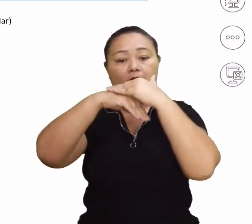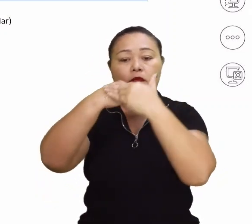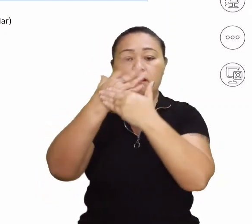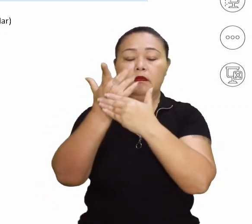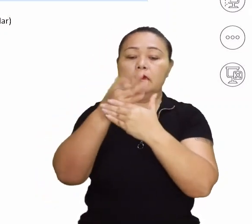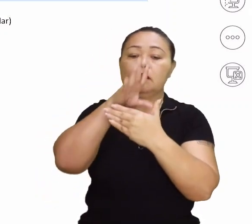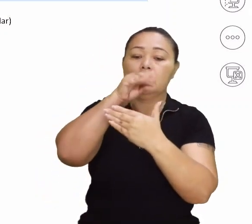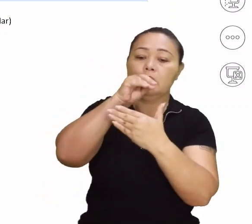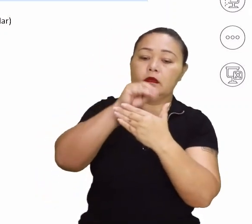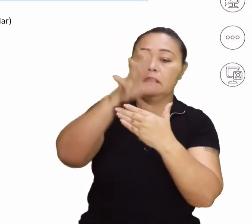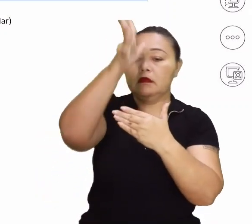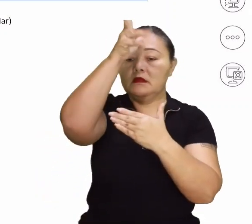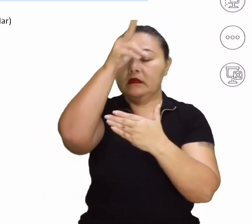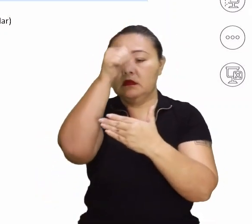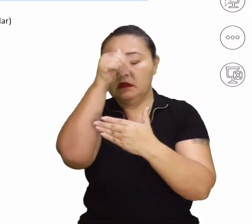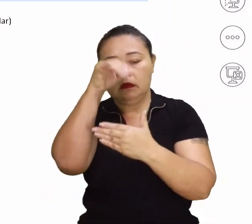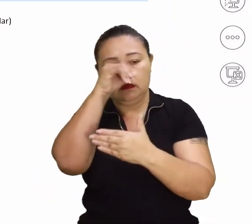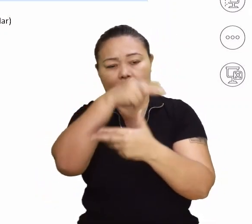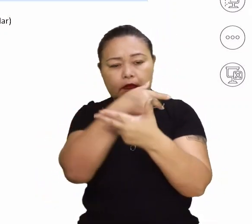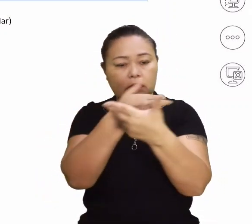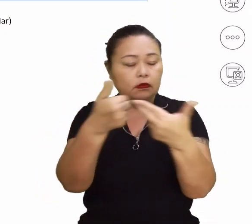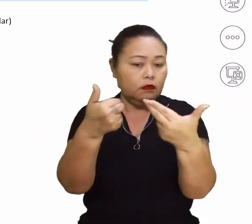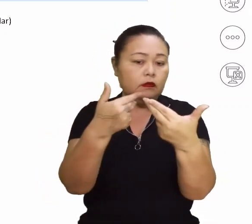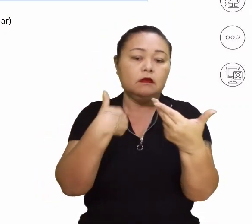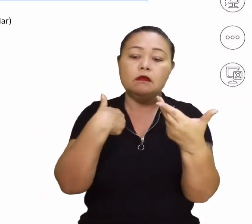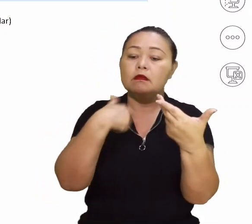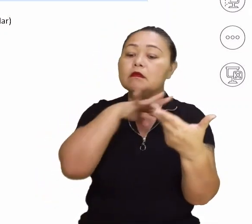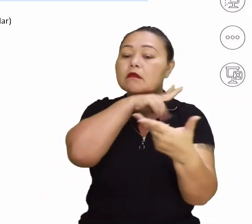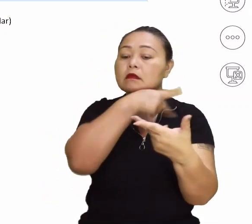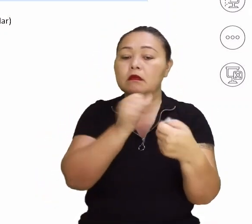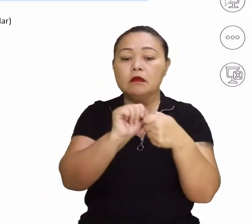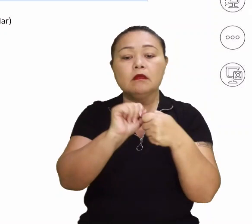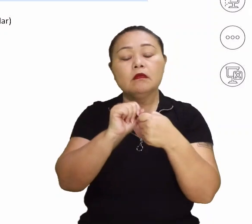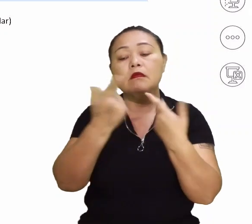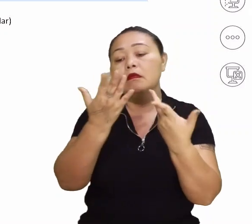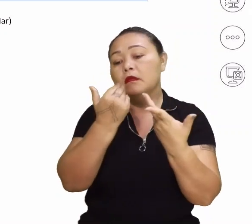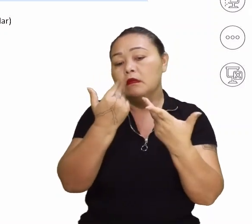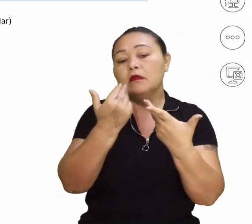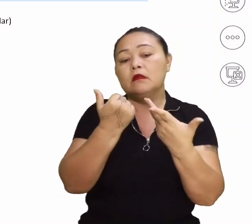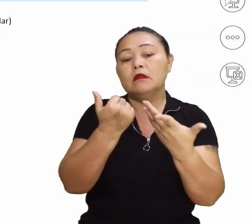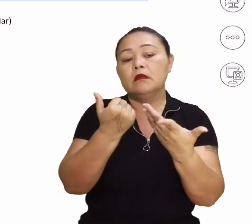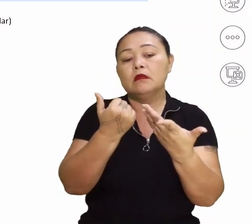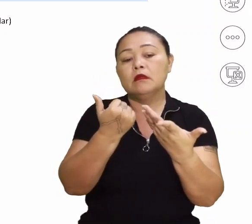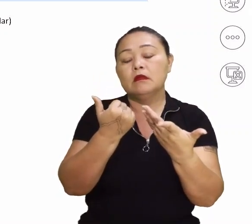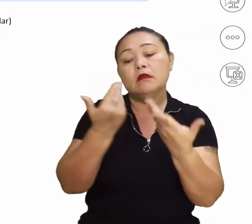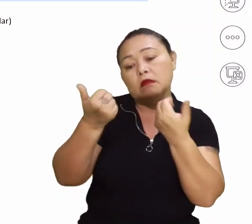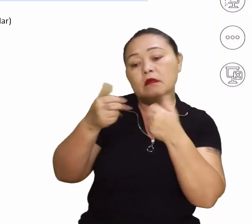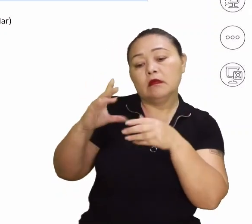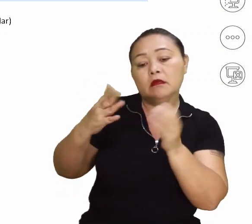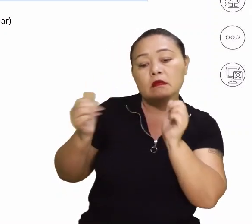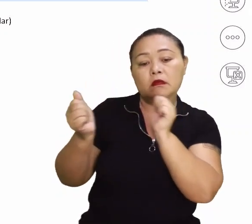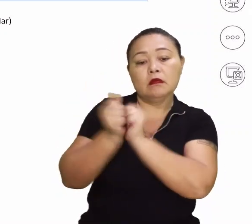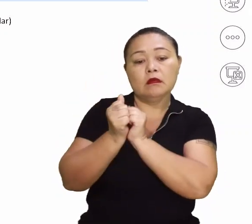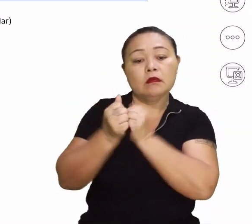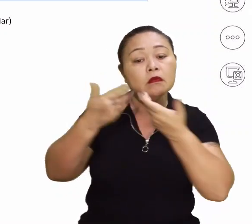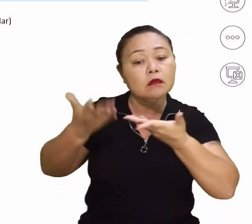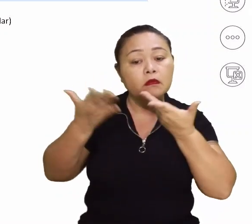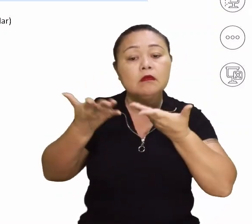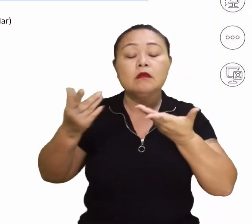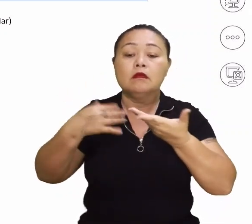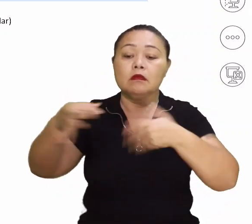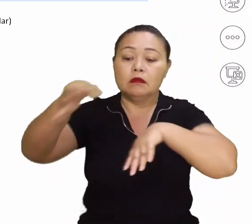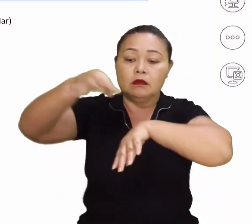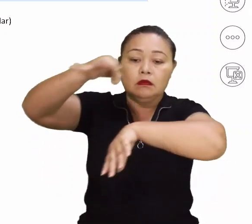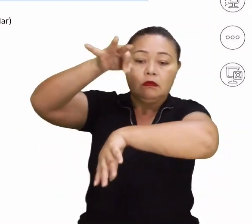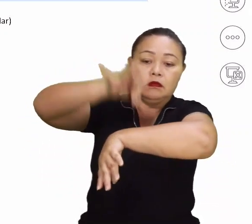patos, galinhas, e vivem assim, né? Os animais que eles se alimentam também estão lá. Favorecendo a